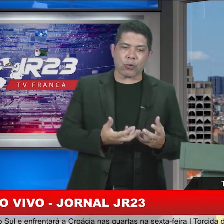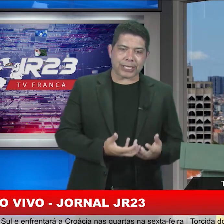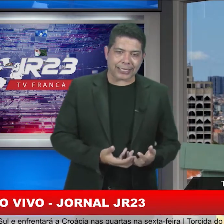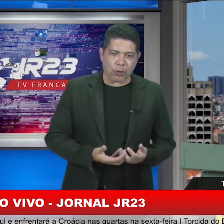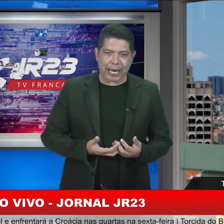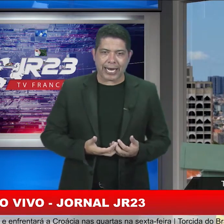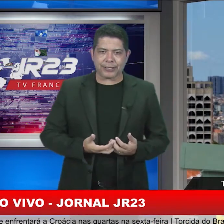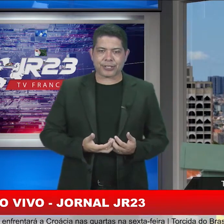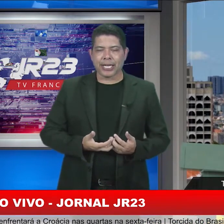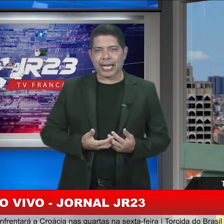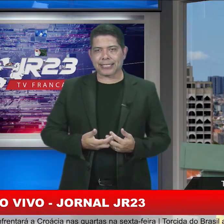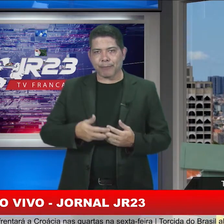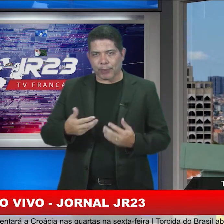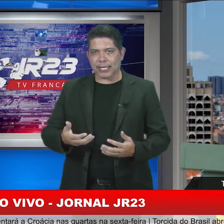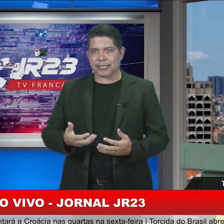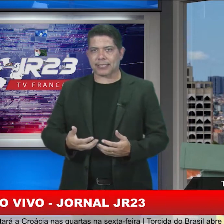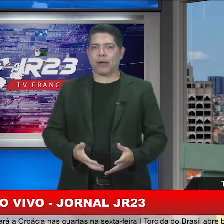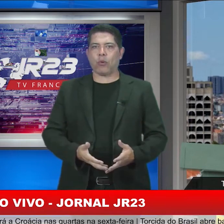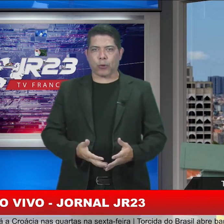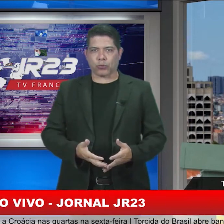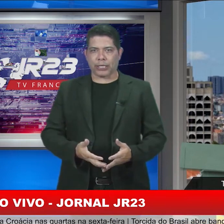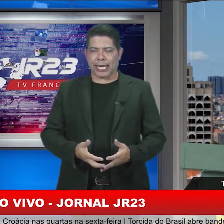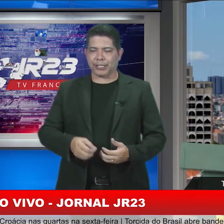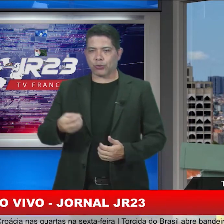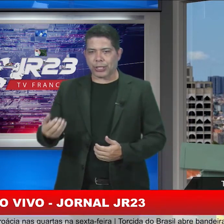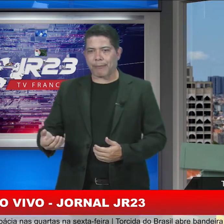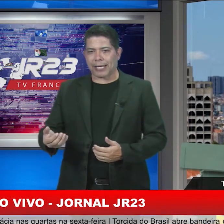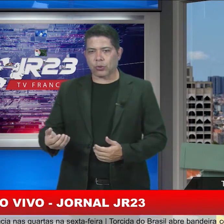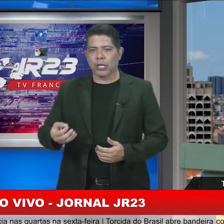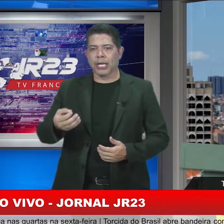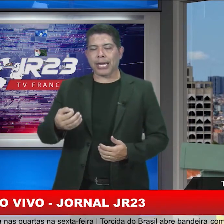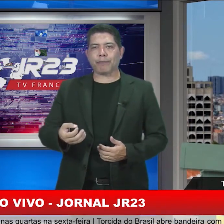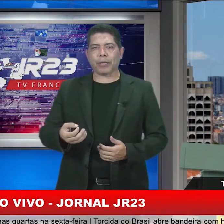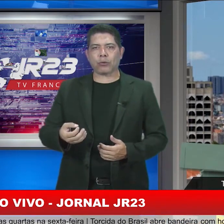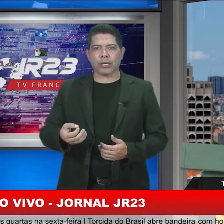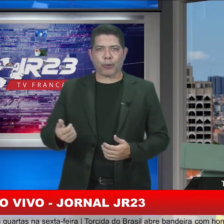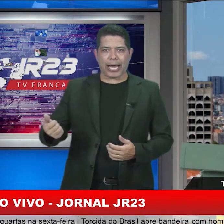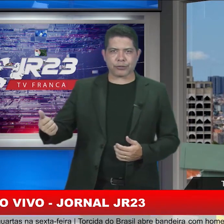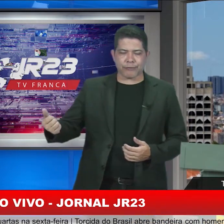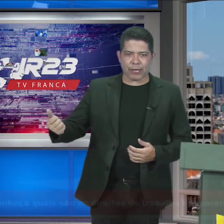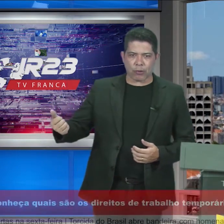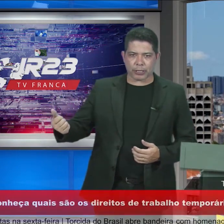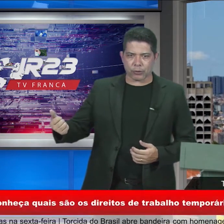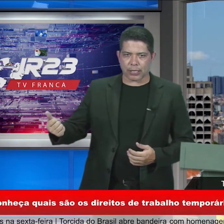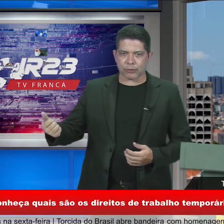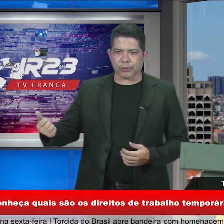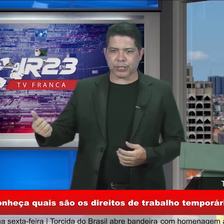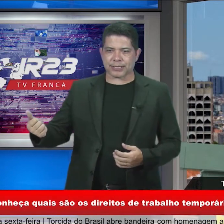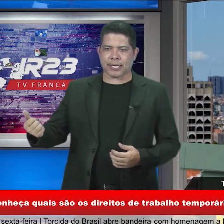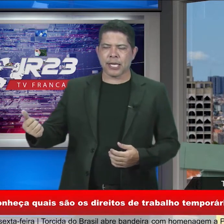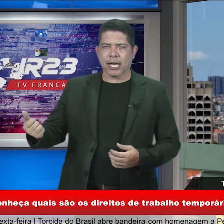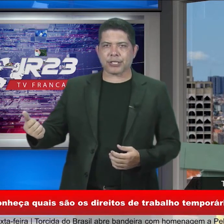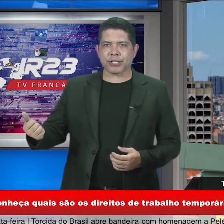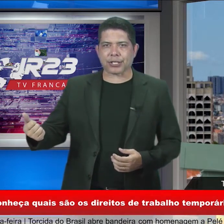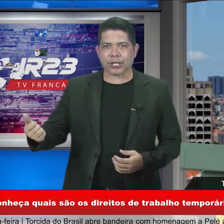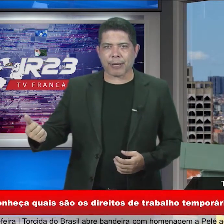lojas contratam mais. As empresas dão oportunidade, é o chamado emprego temporário. Se tiver como aqui no telão da